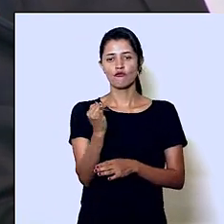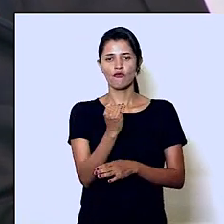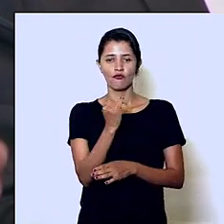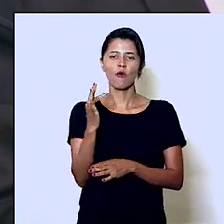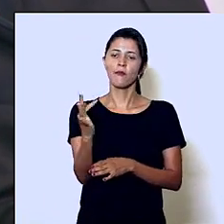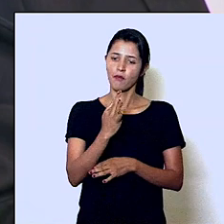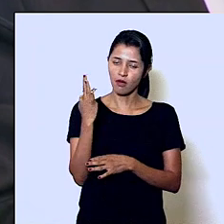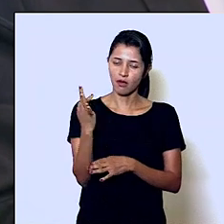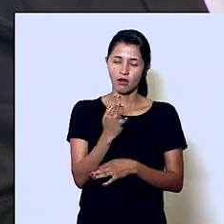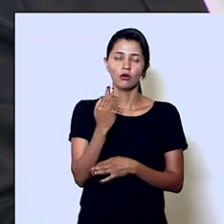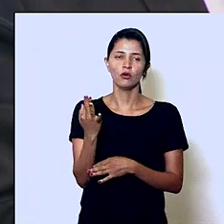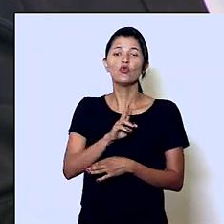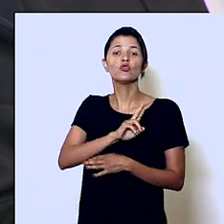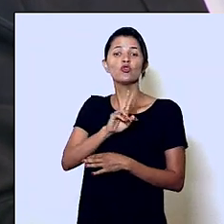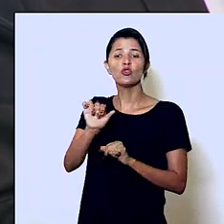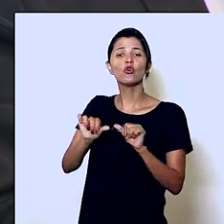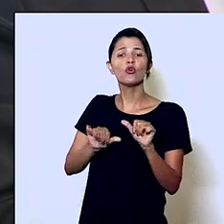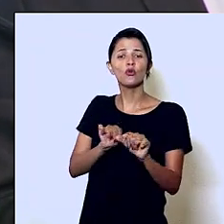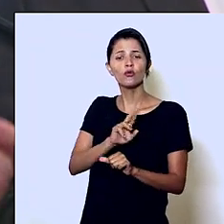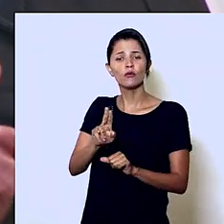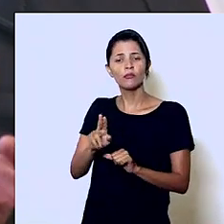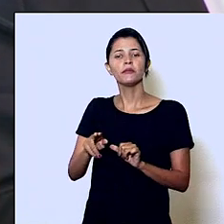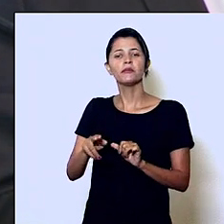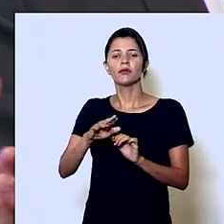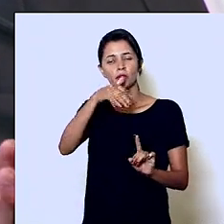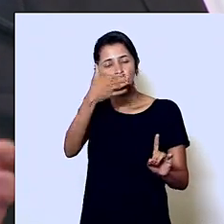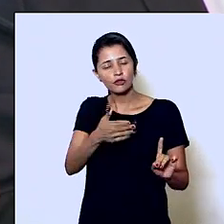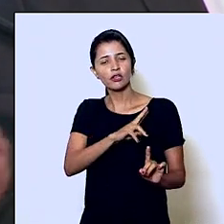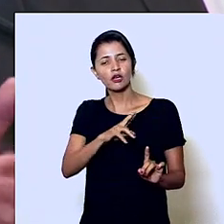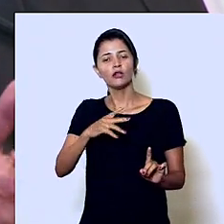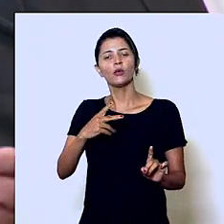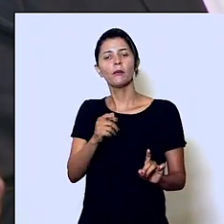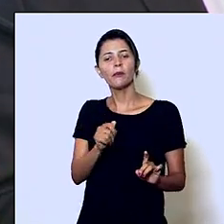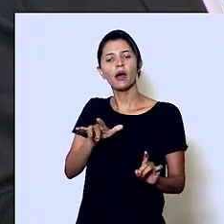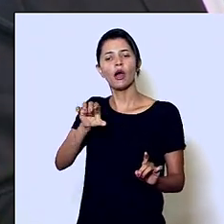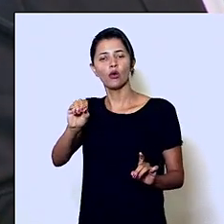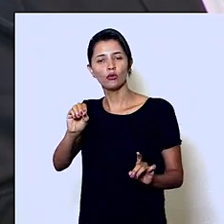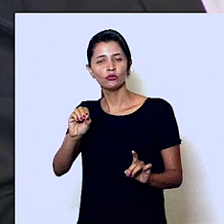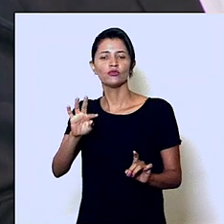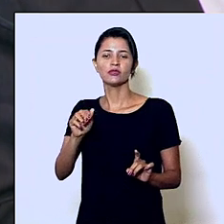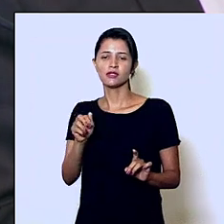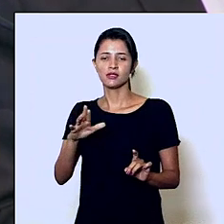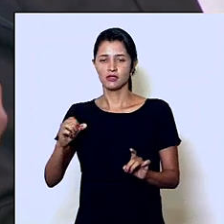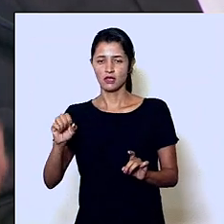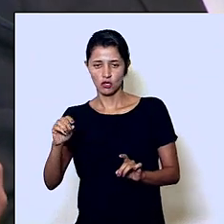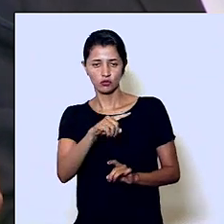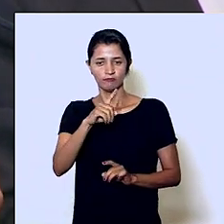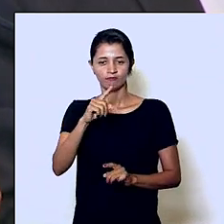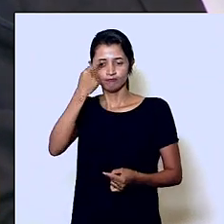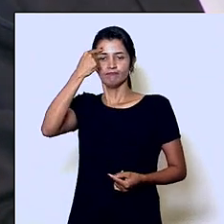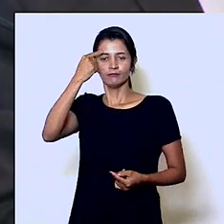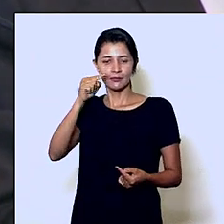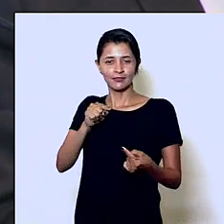de Lima. Isso demonstra claramente que o legado de Paulo Tarso, ele vive, não é? Vive no